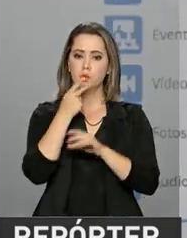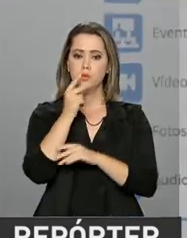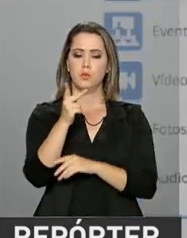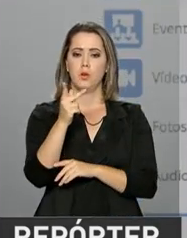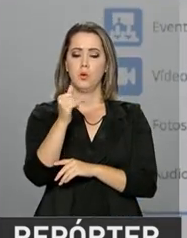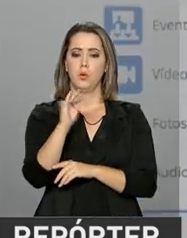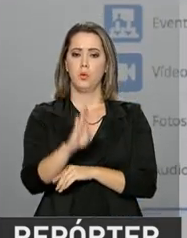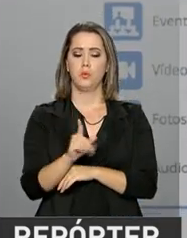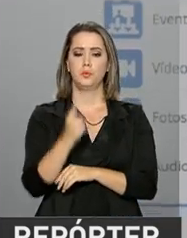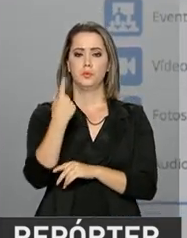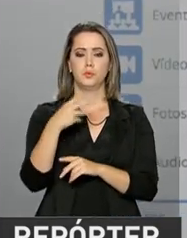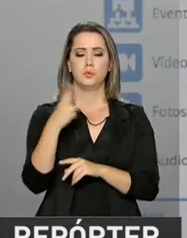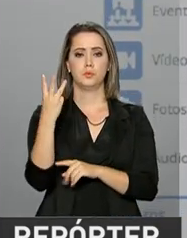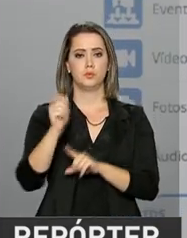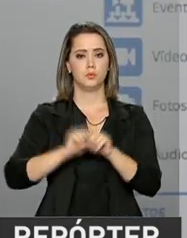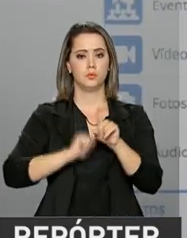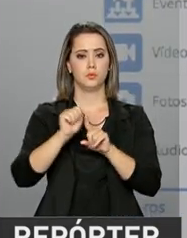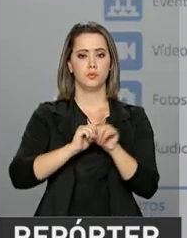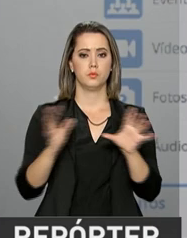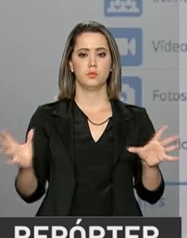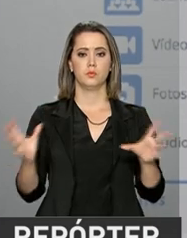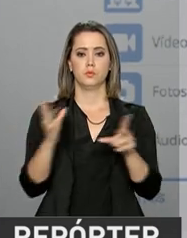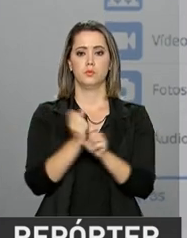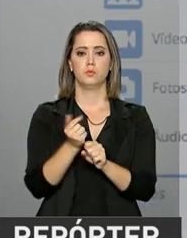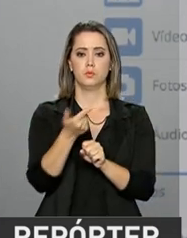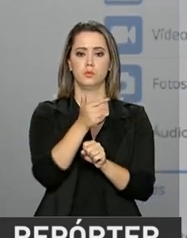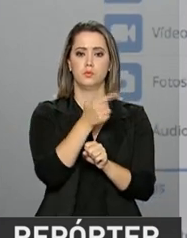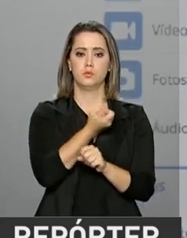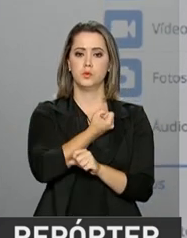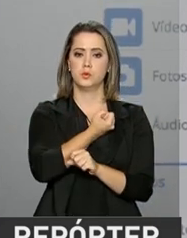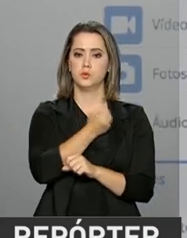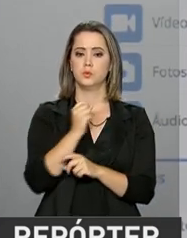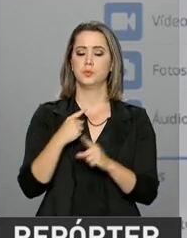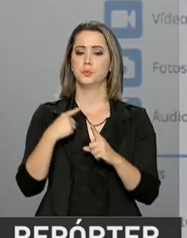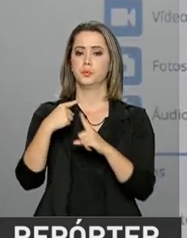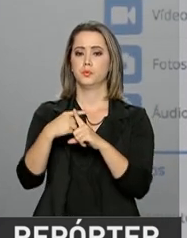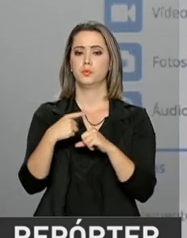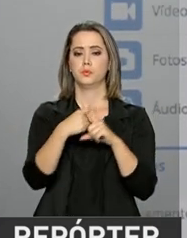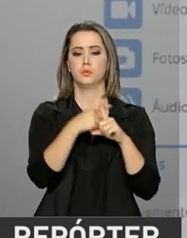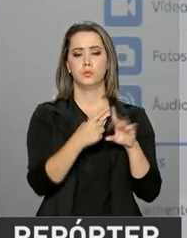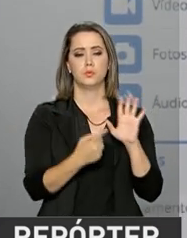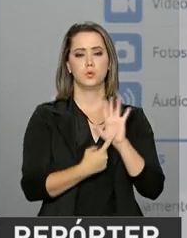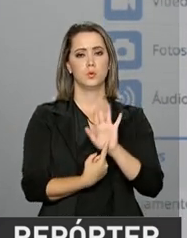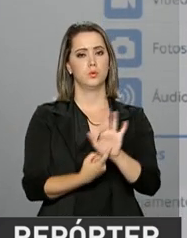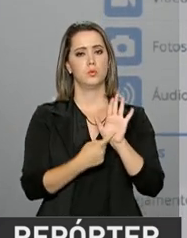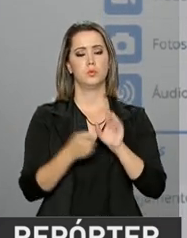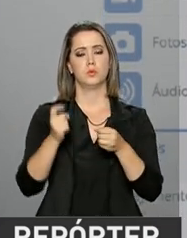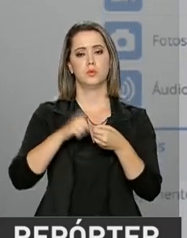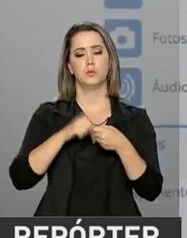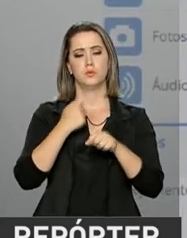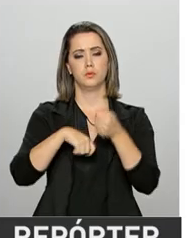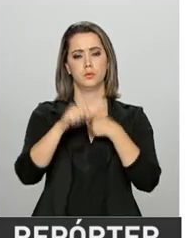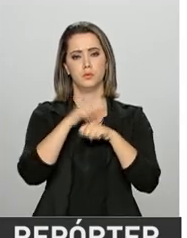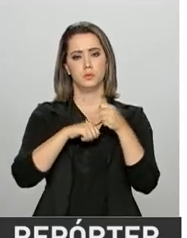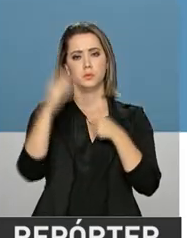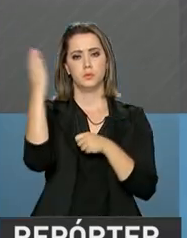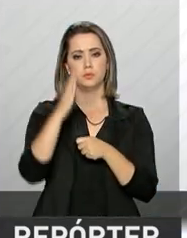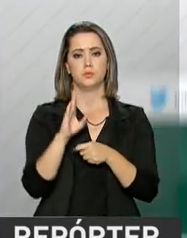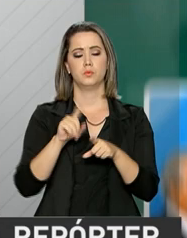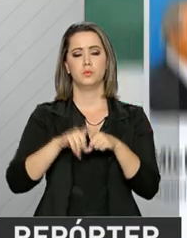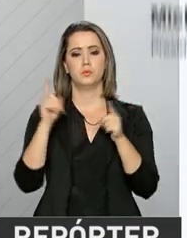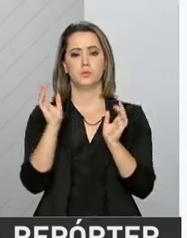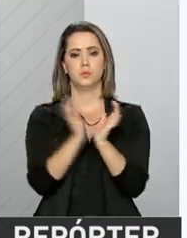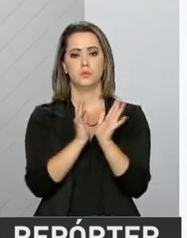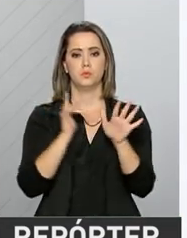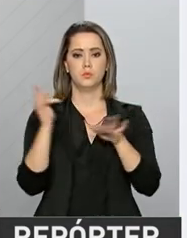PIB desse primeiro trimestre se soma a outros números positivos que mostram a recuperação Econômica já nas